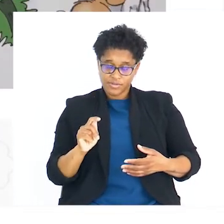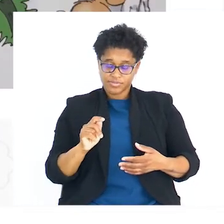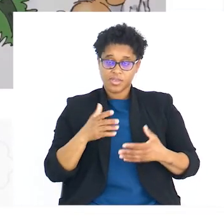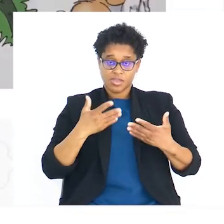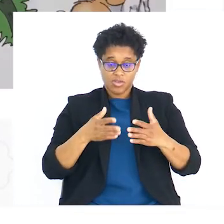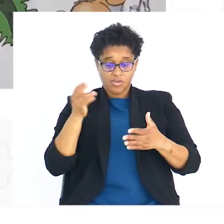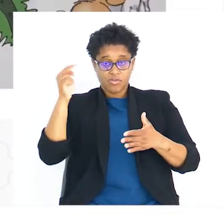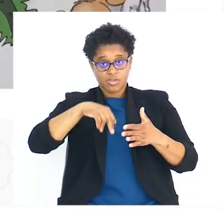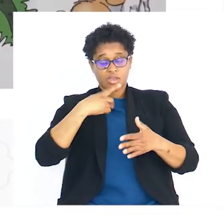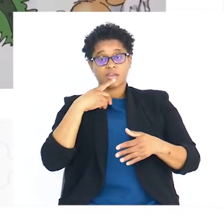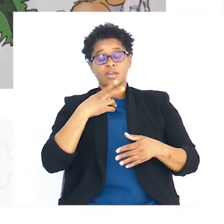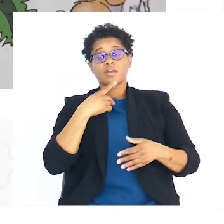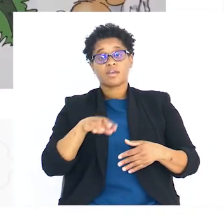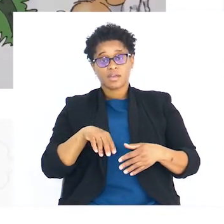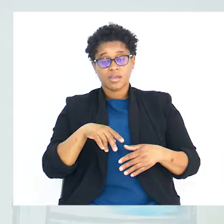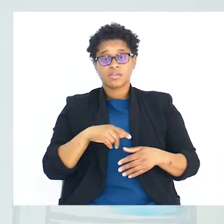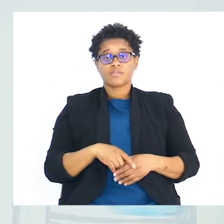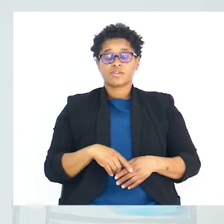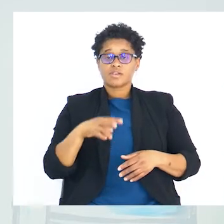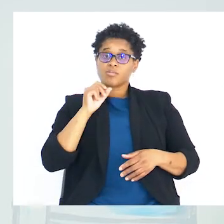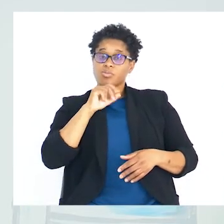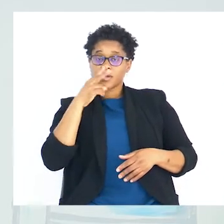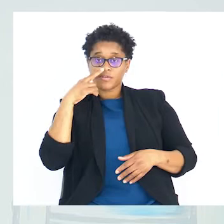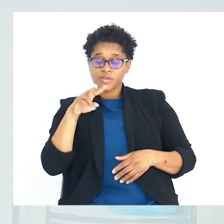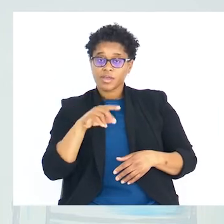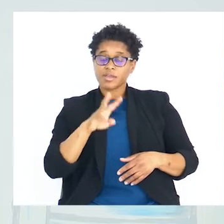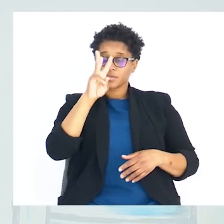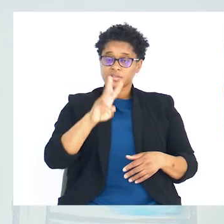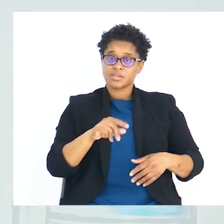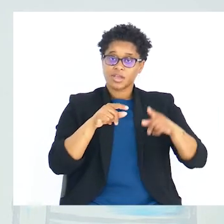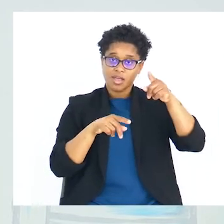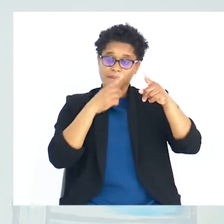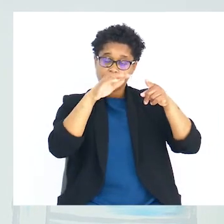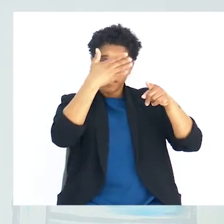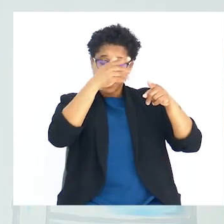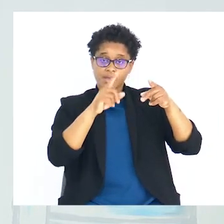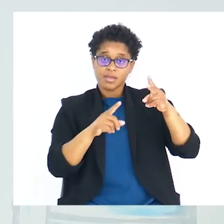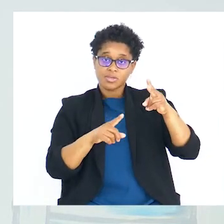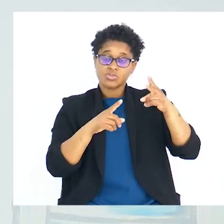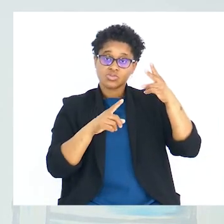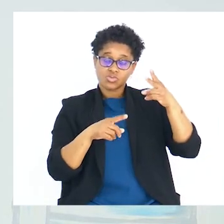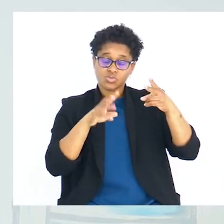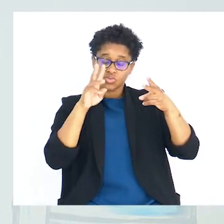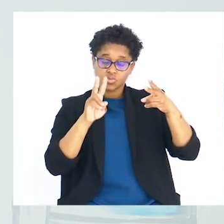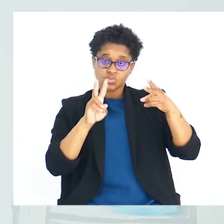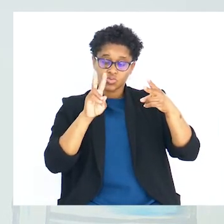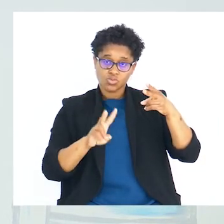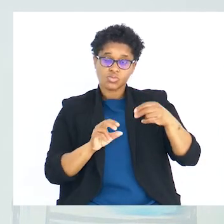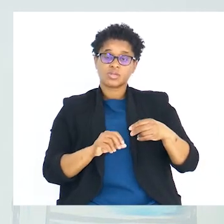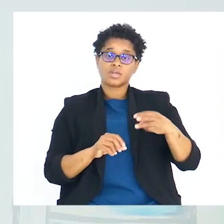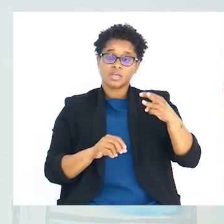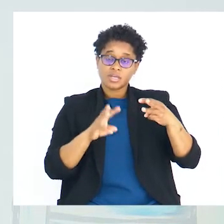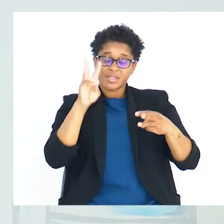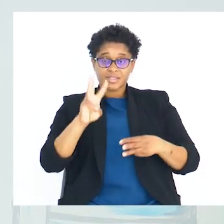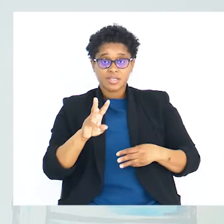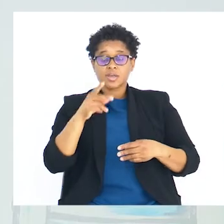ver a terceira estrofe. Temos a primeira, a segunda e a terceira. Então, o segundo